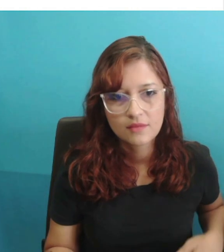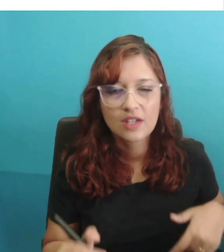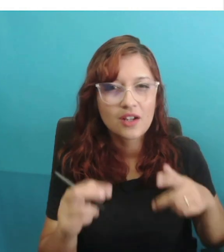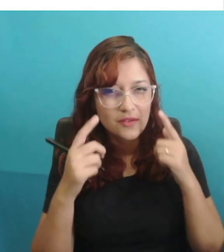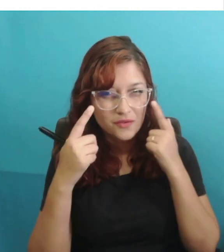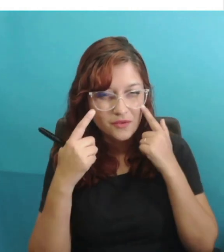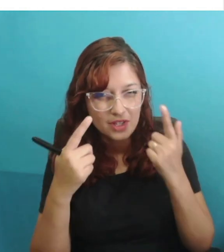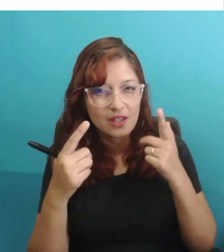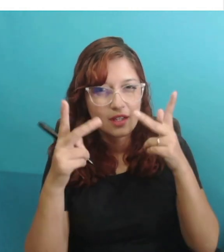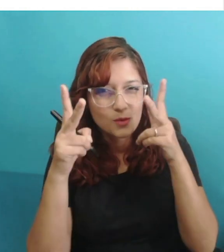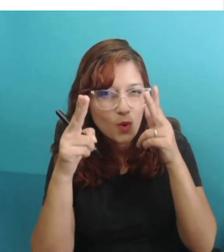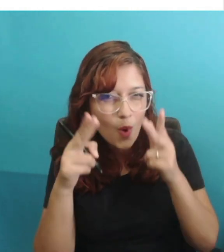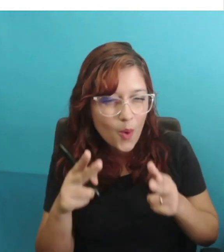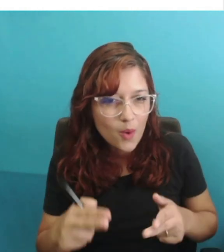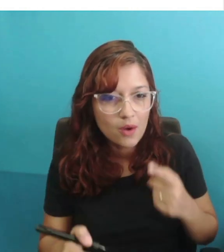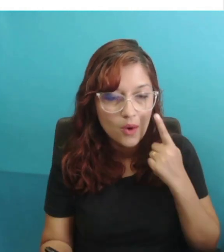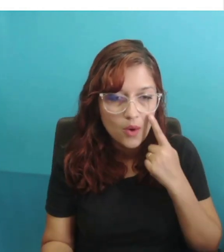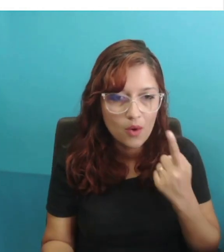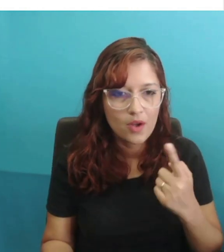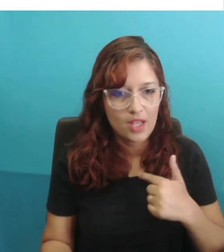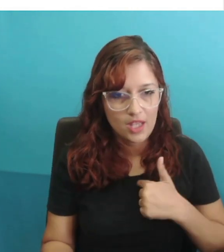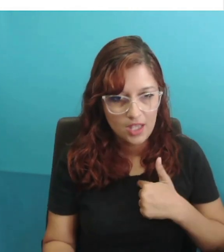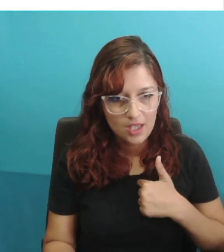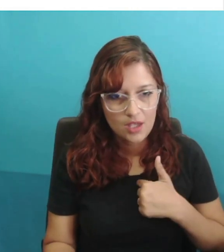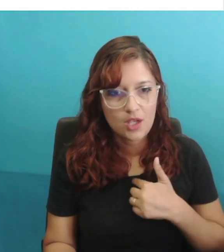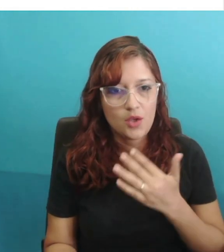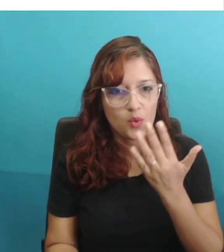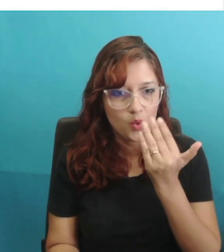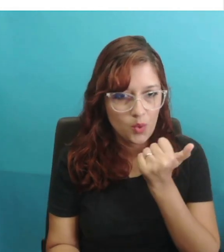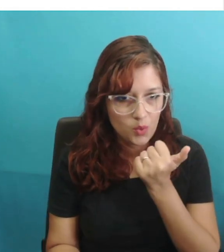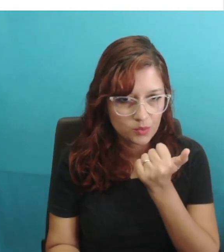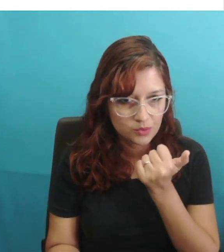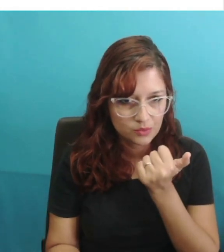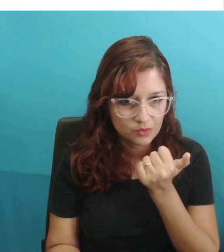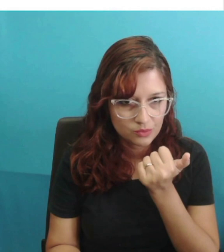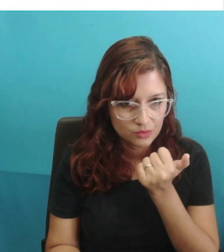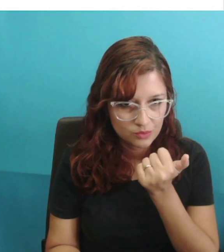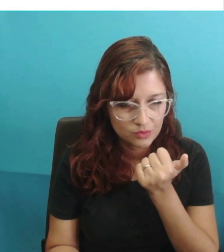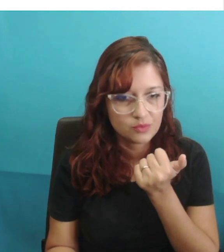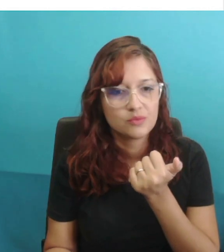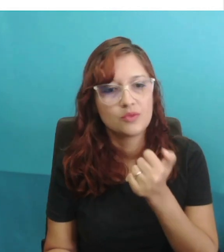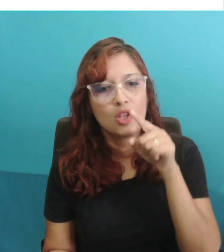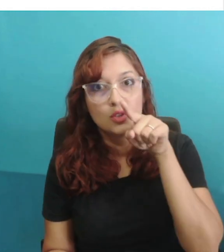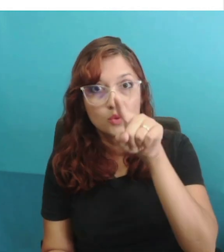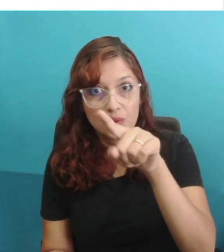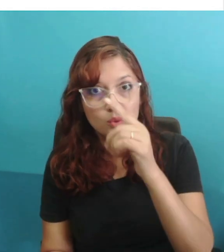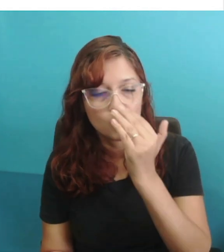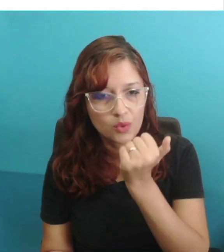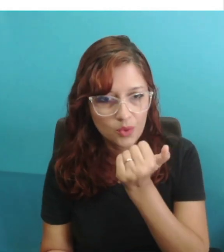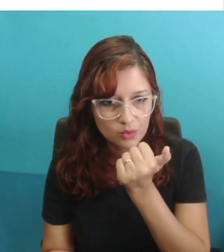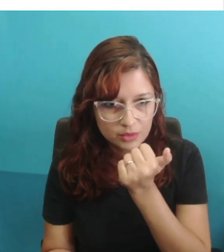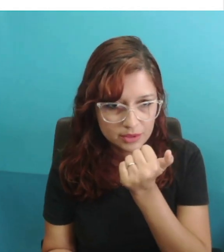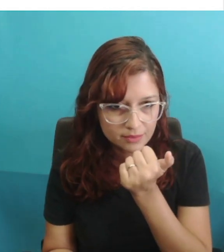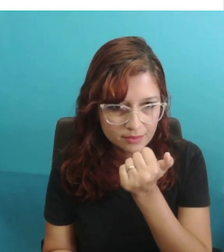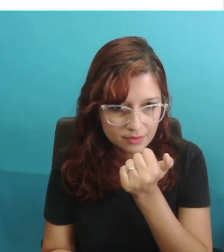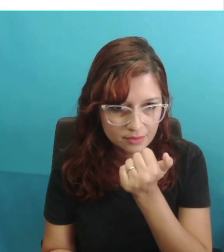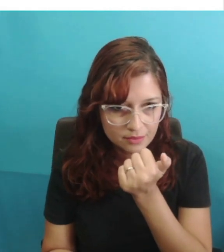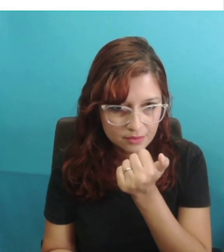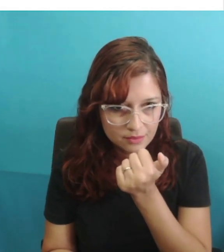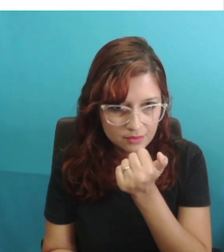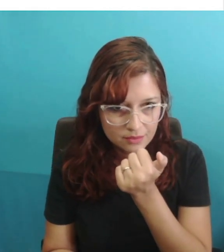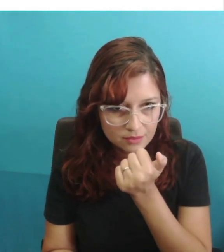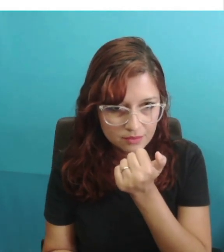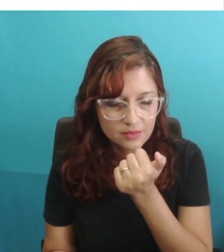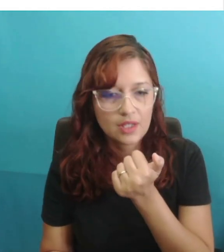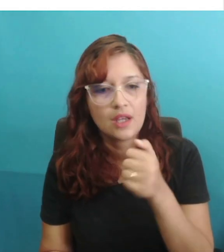Então, os dois terminam em R. Então, veja como o finalzinho vai ser a mesma coisa.